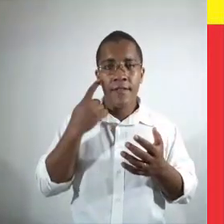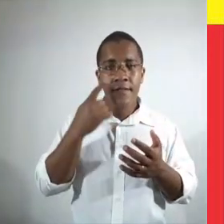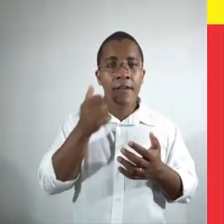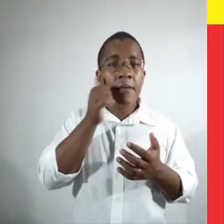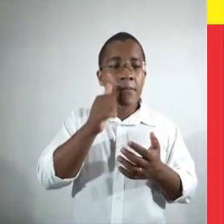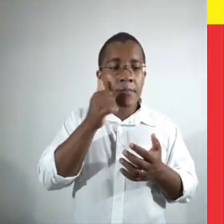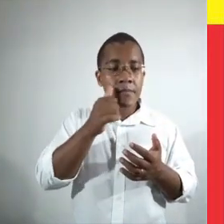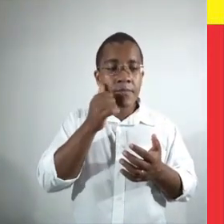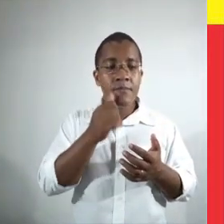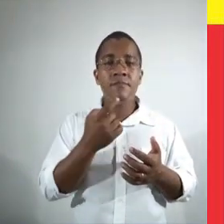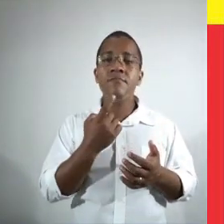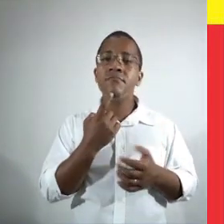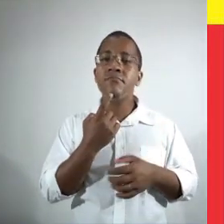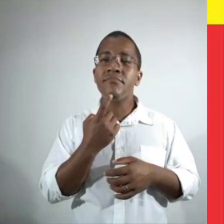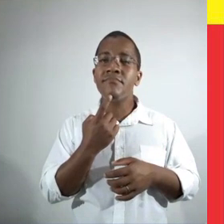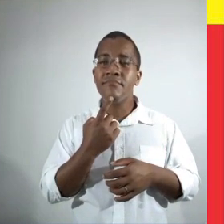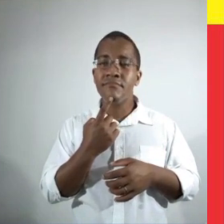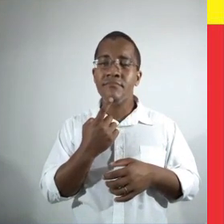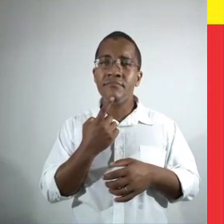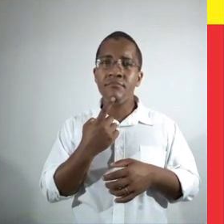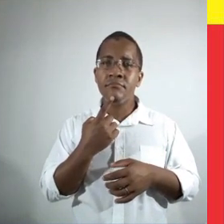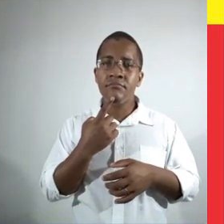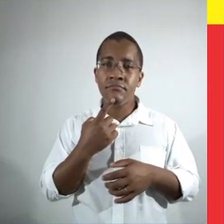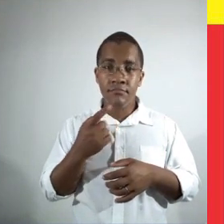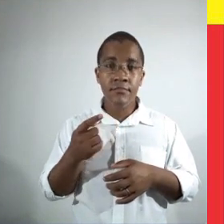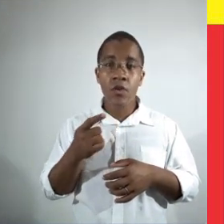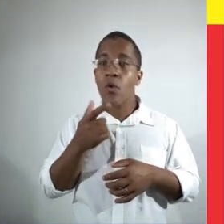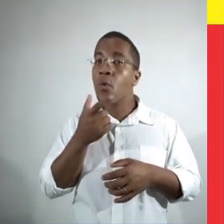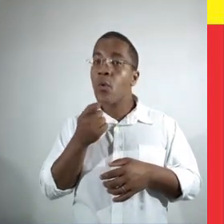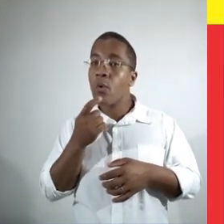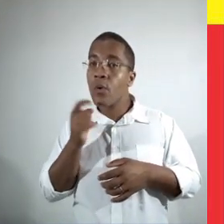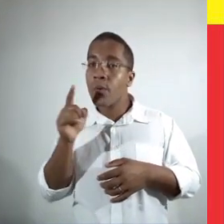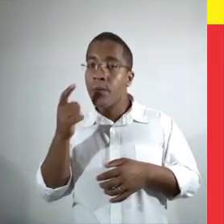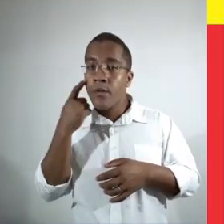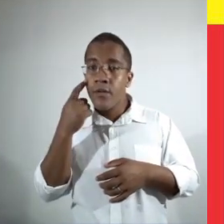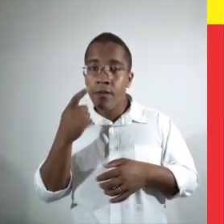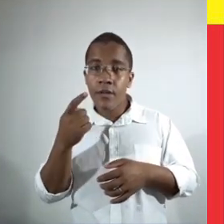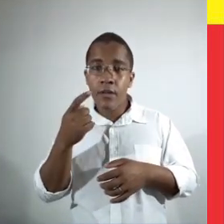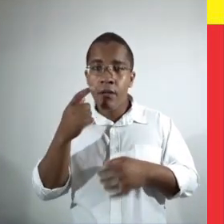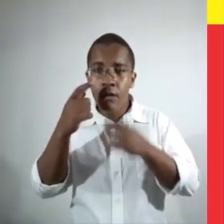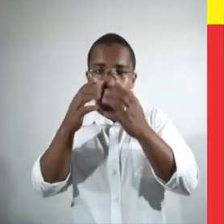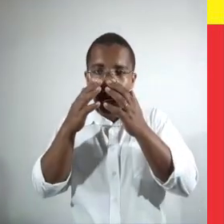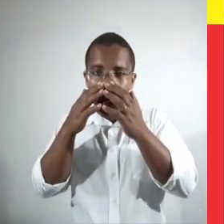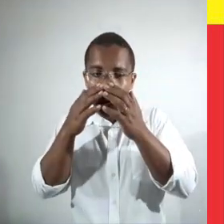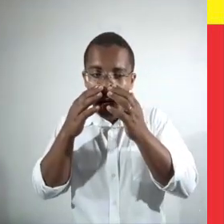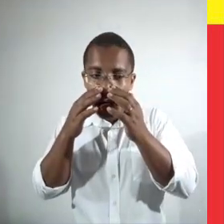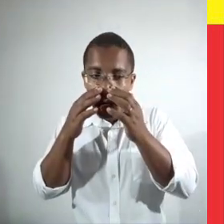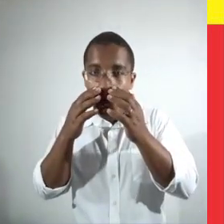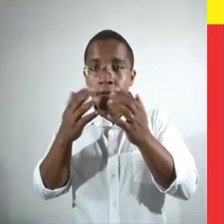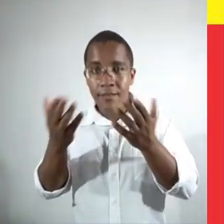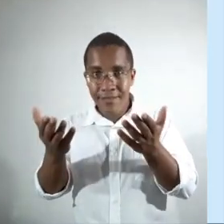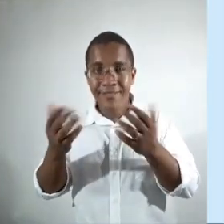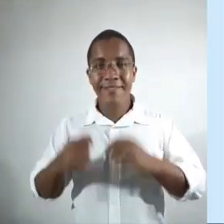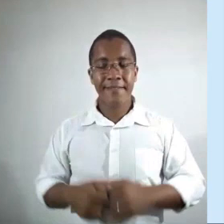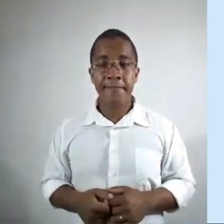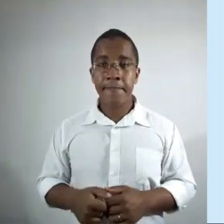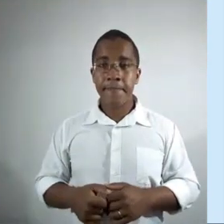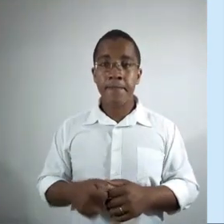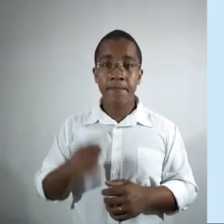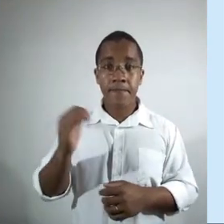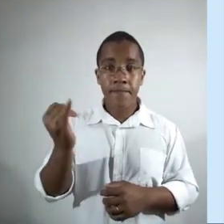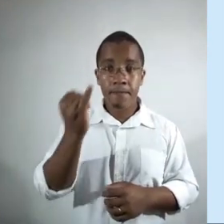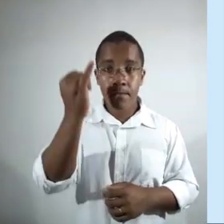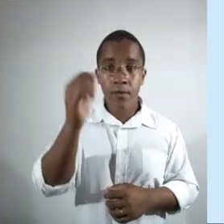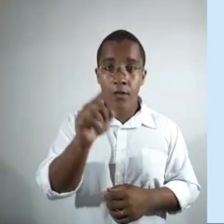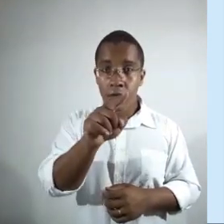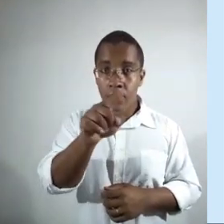ela está com uma aí, né, no queixo, ela está tocando o queixo e o menino está vendo uma no nariz. Pessoal, é muito importante